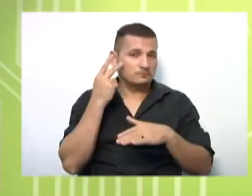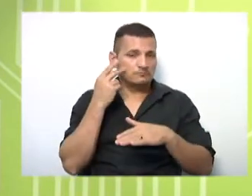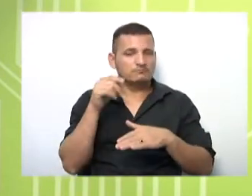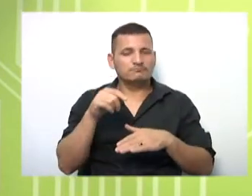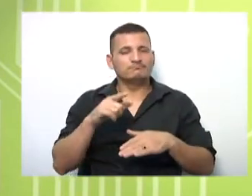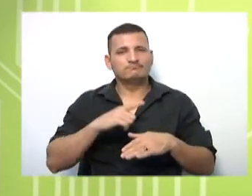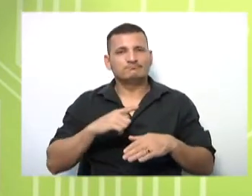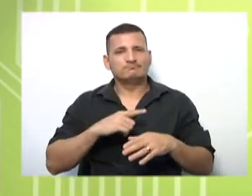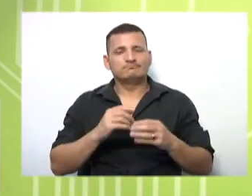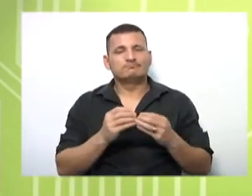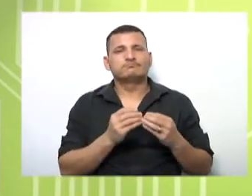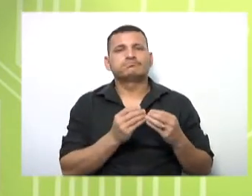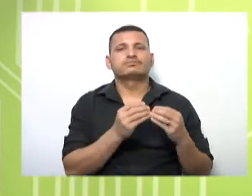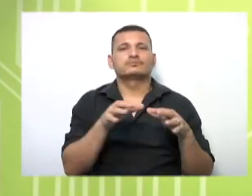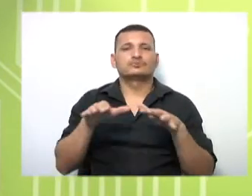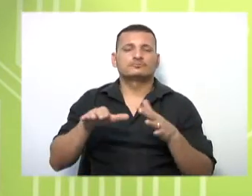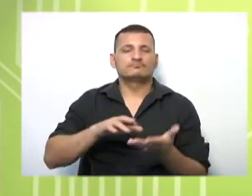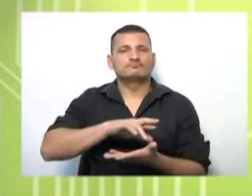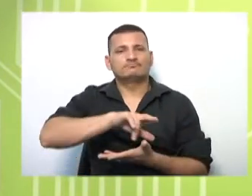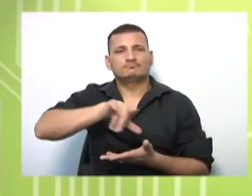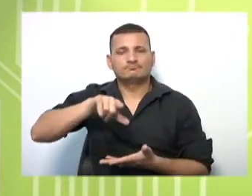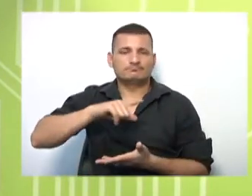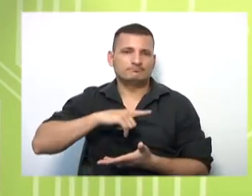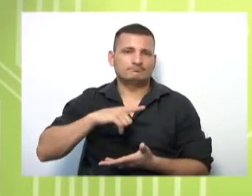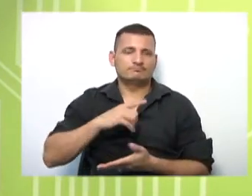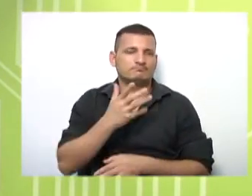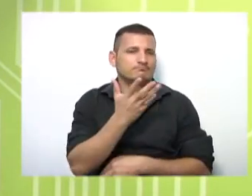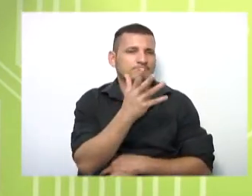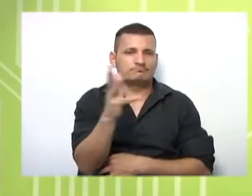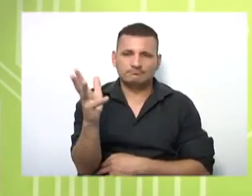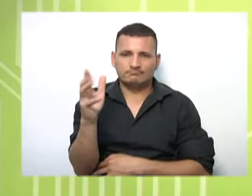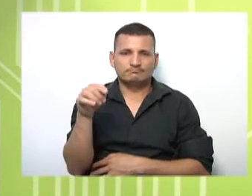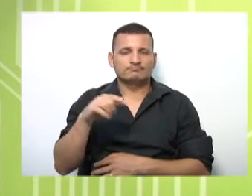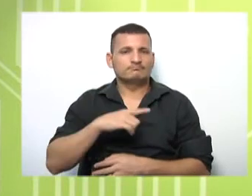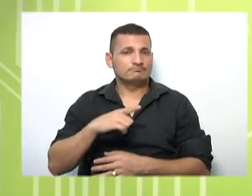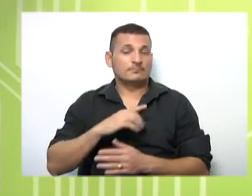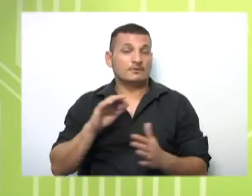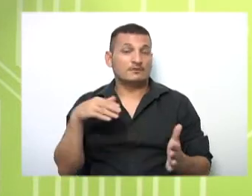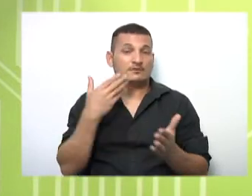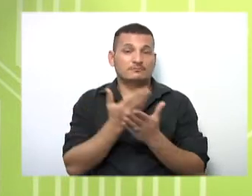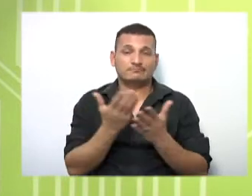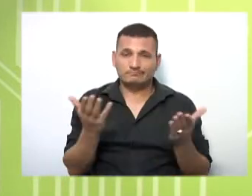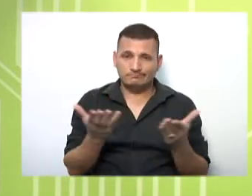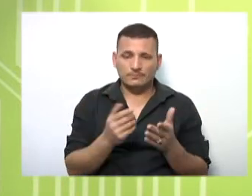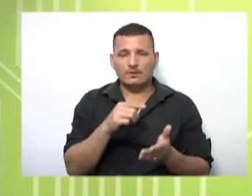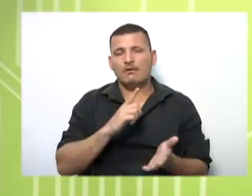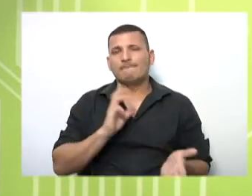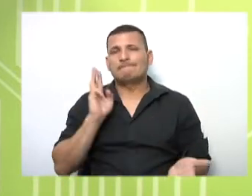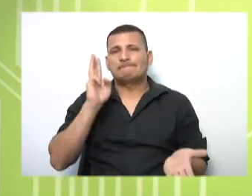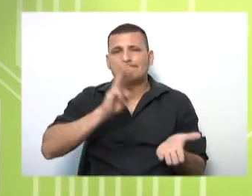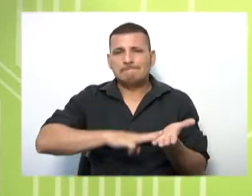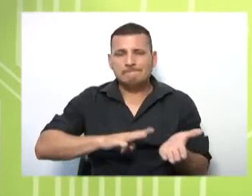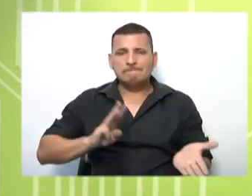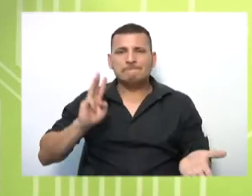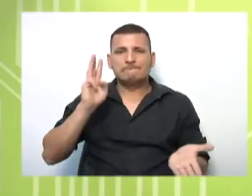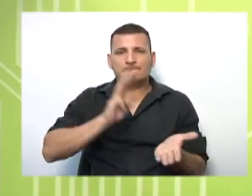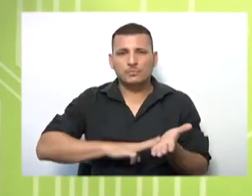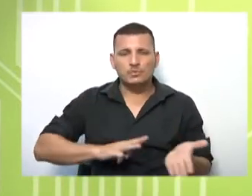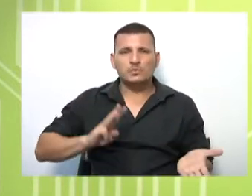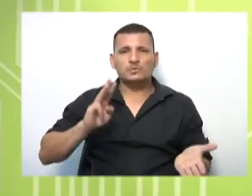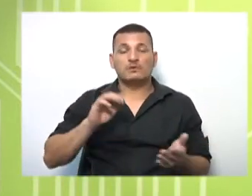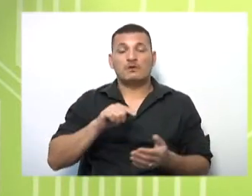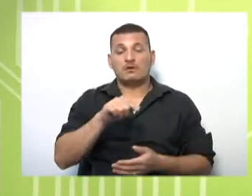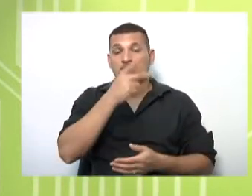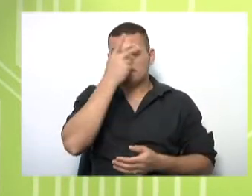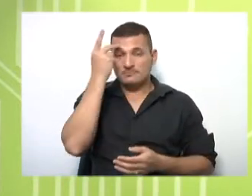causam diversos desastres ambientais até hoje e recebem muitas multas. As comunidades que residem